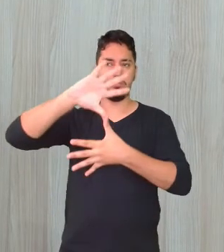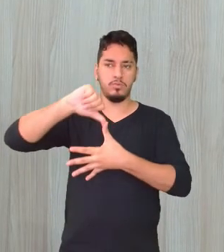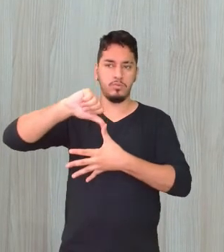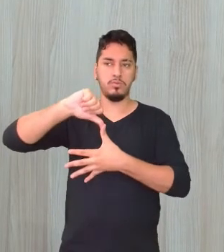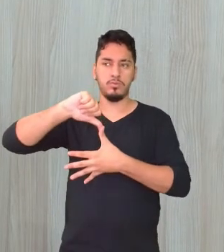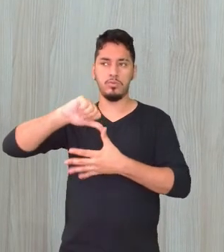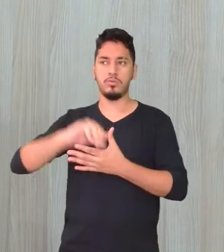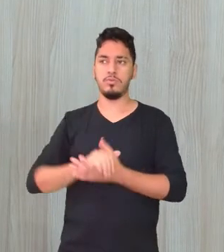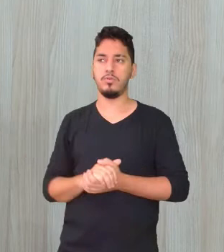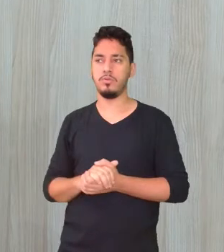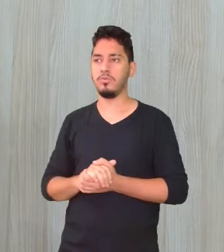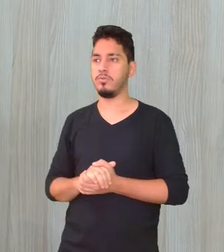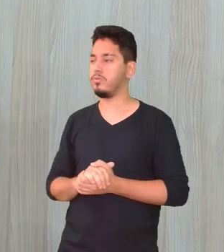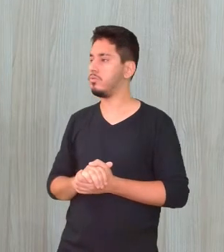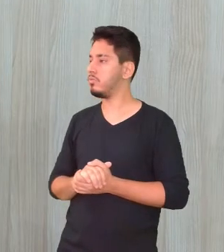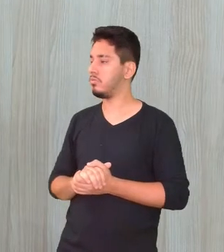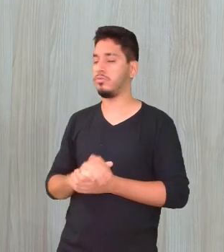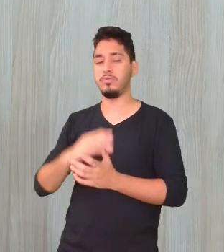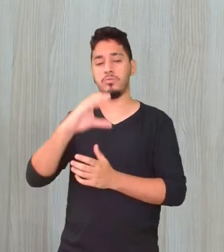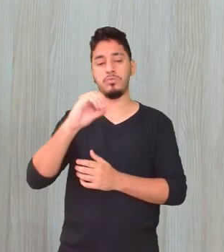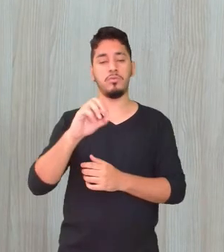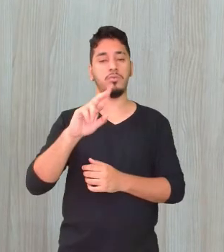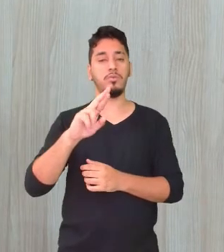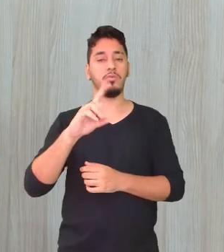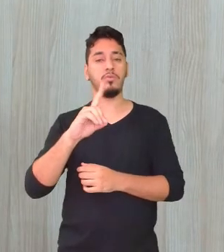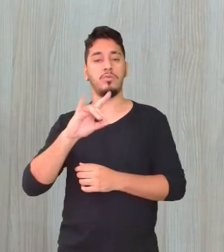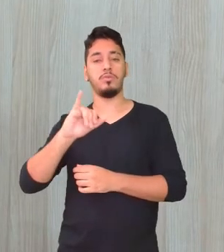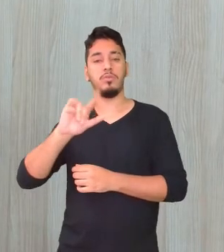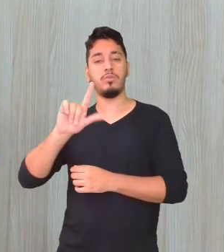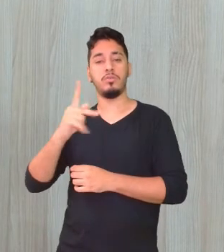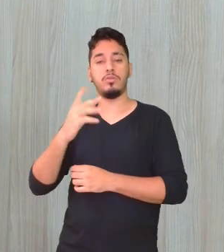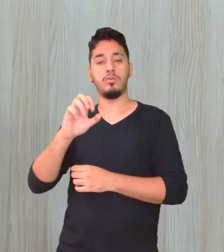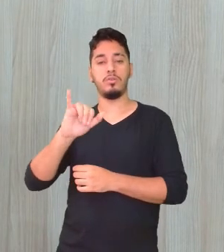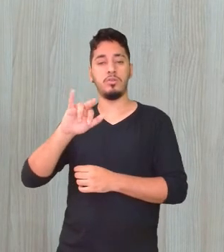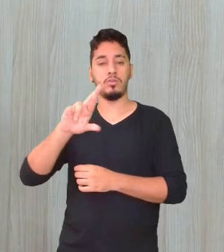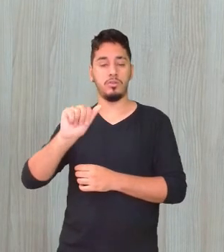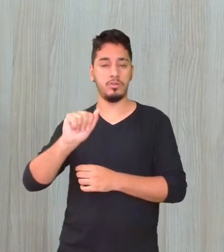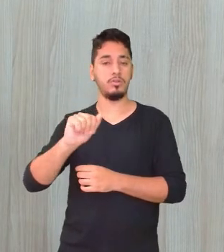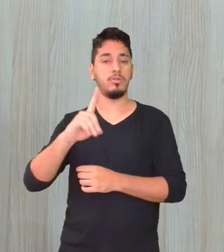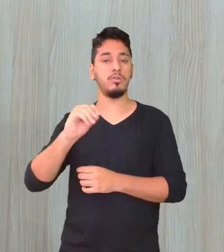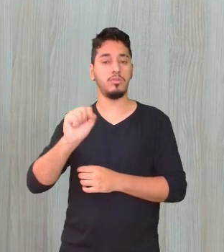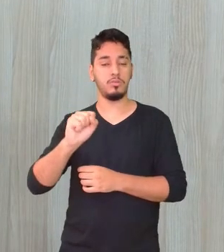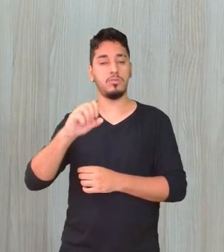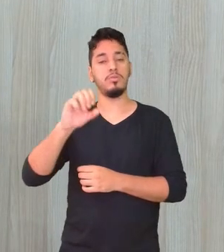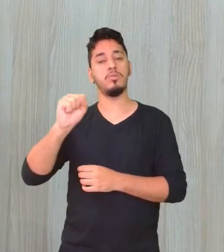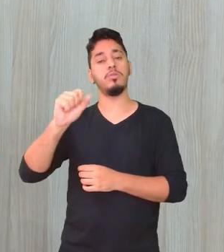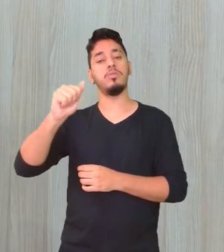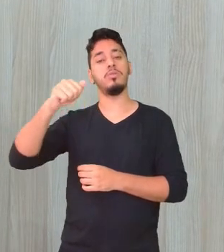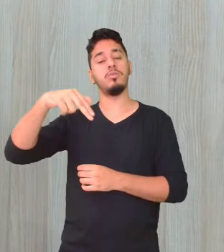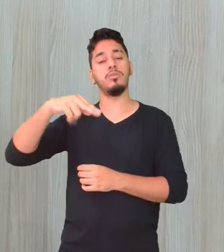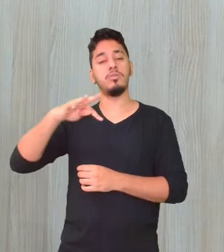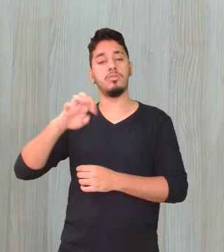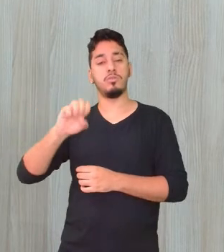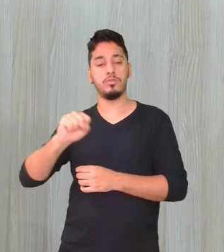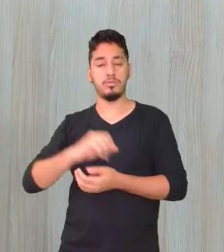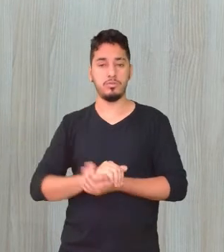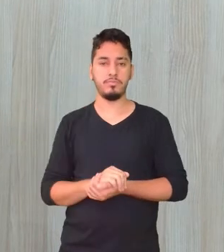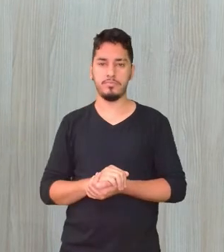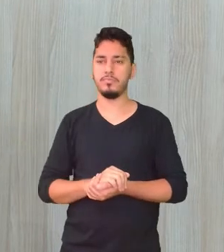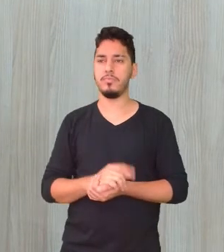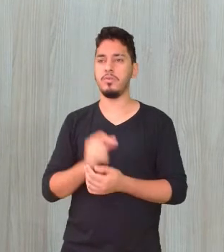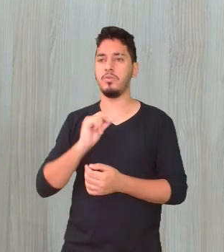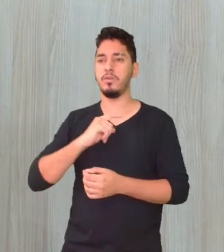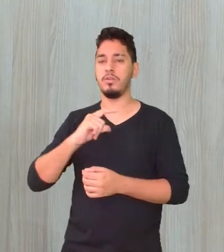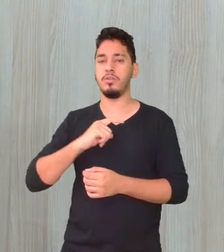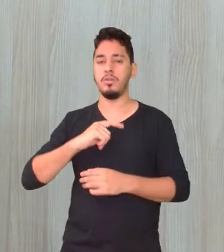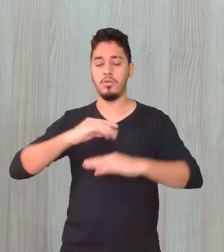né? Pegando Cordilheira ali dos Chile, Andes. Isso, justamente. Mas aí já vai ser o quê? O movimento de encontro, né? Sim. A gente vai ter uma